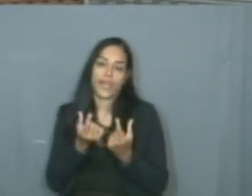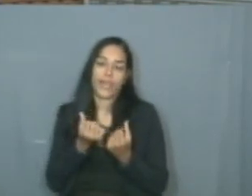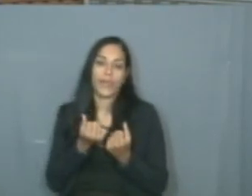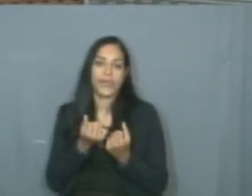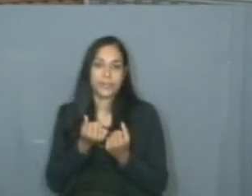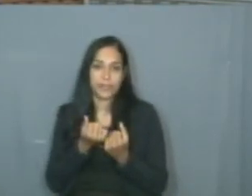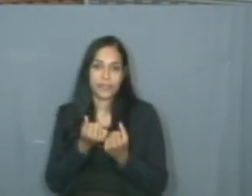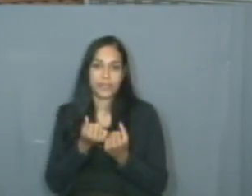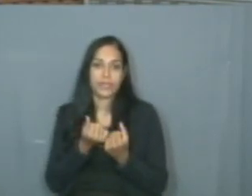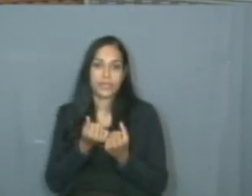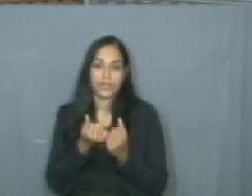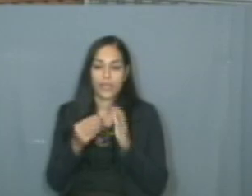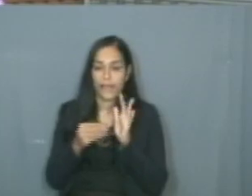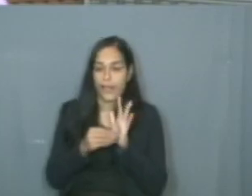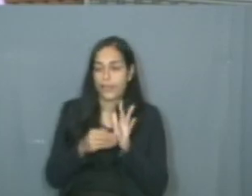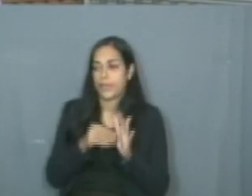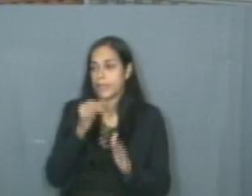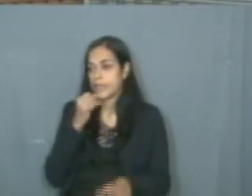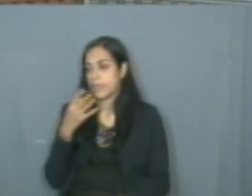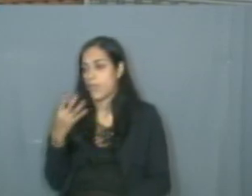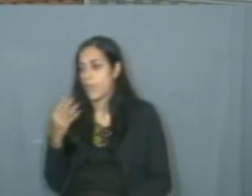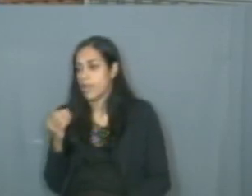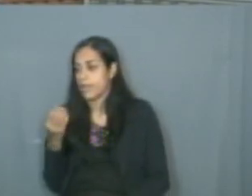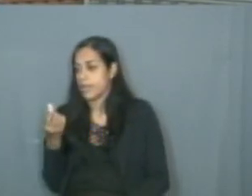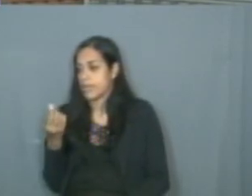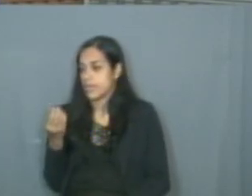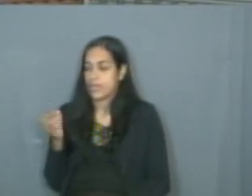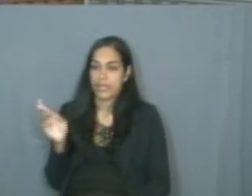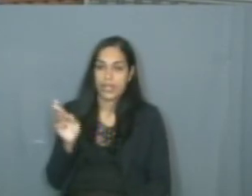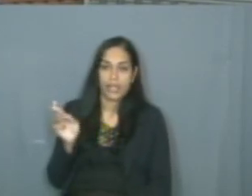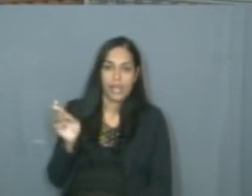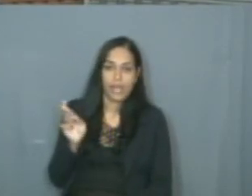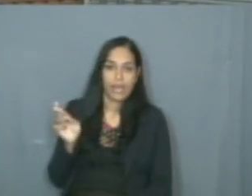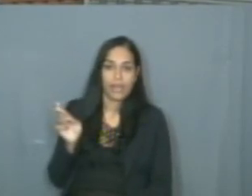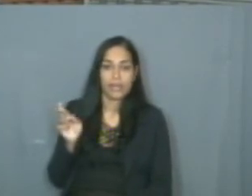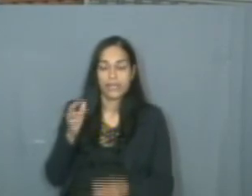E se ali está faltando 40, 60 reais,